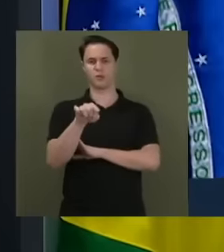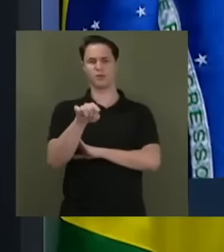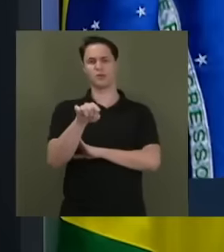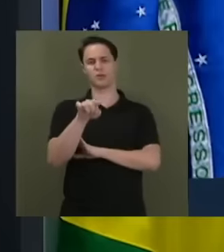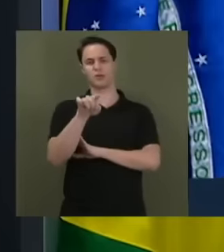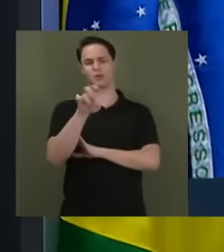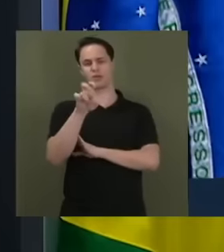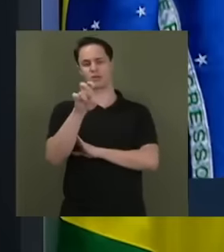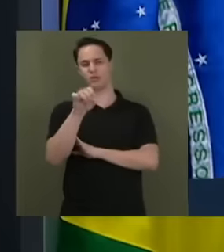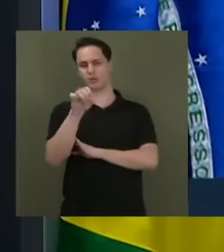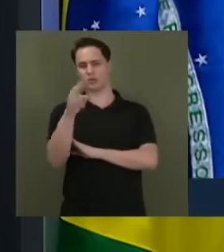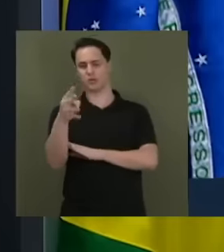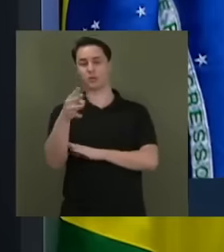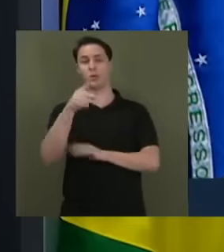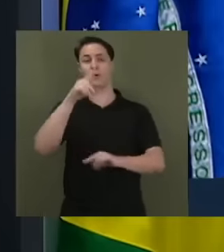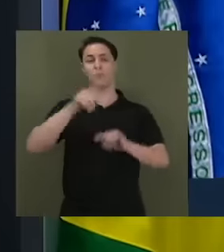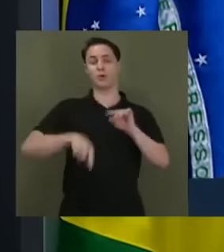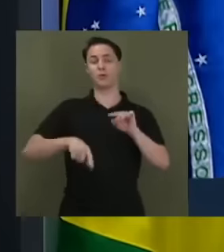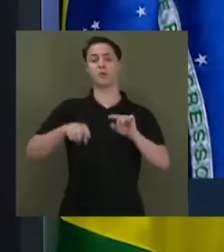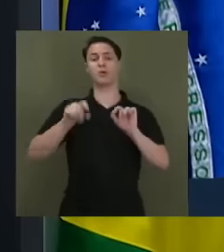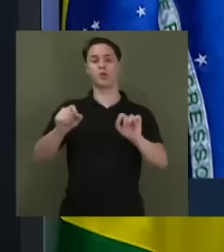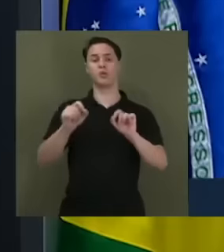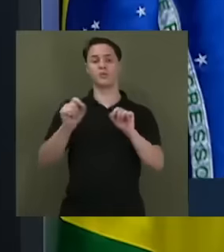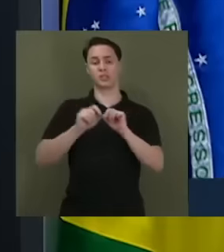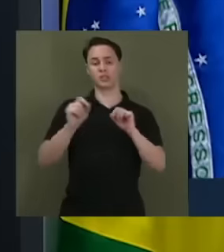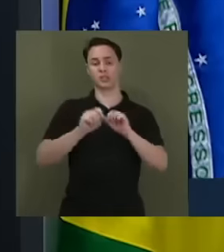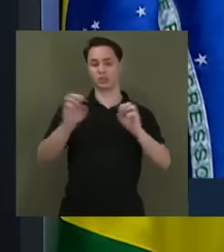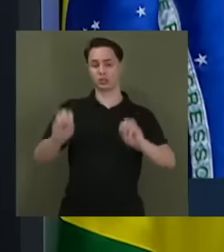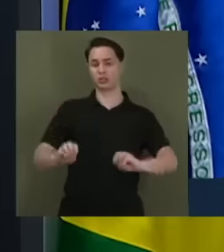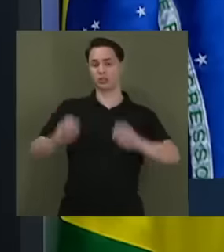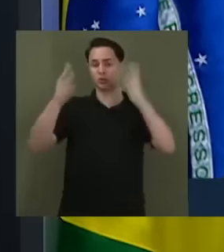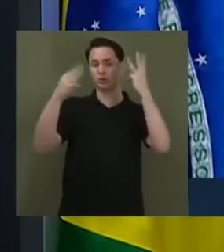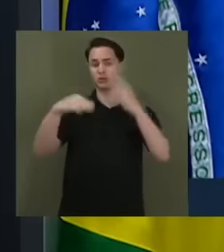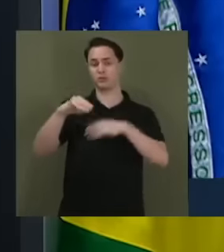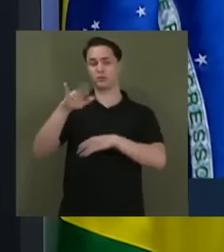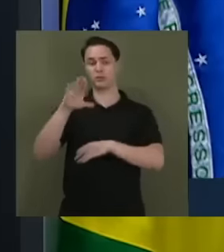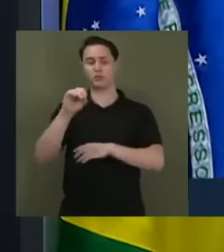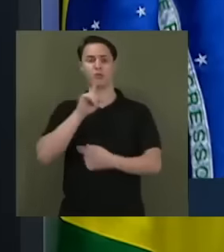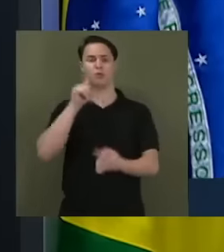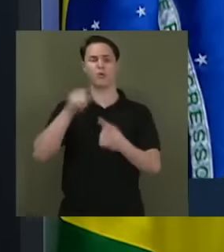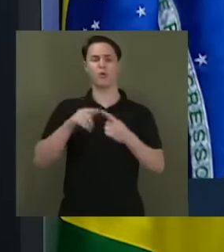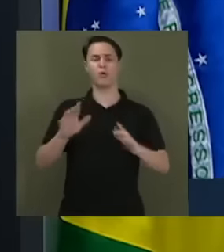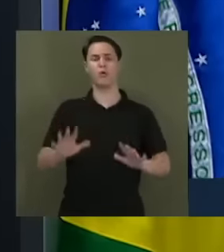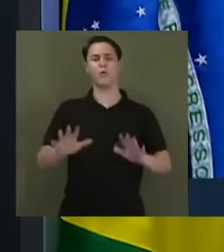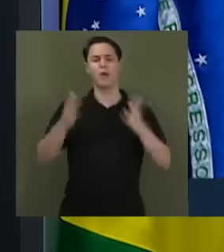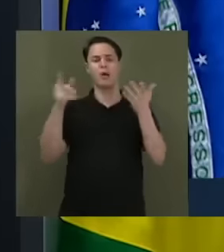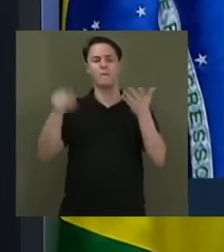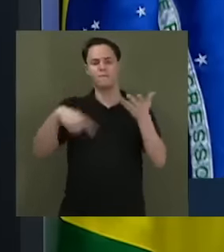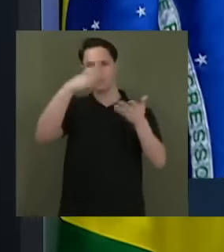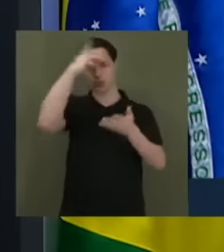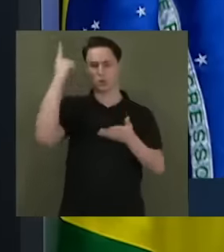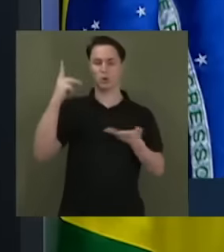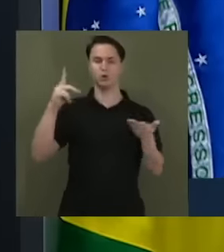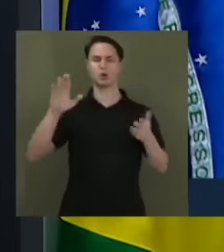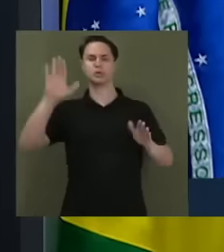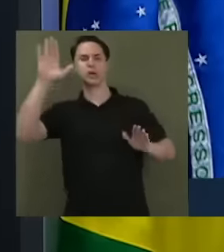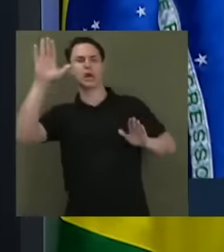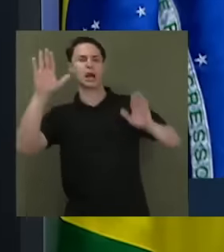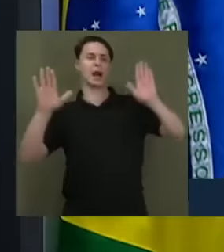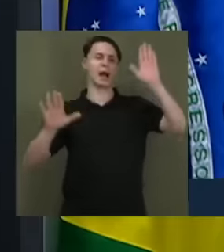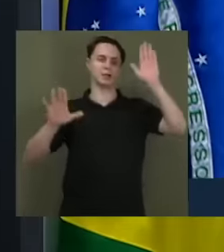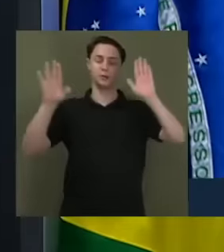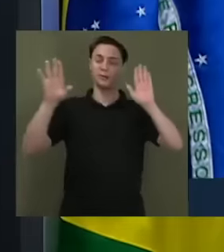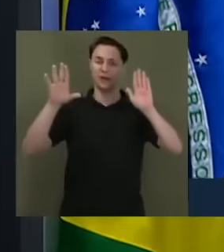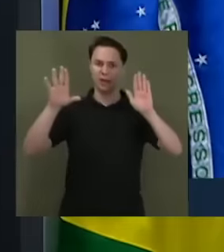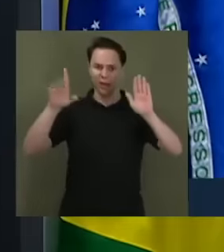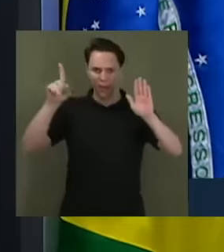proibindo a realização de showmício e de evento assemelhado para a promoção de candidatos bem como apresentação remunerada